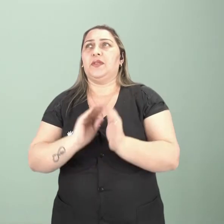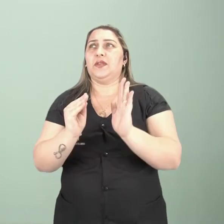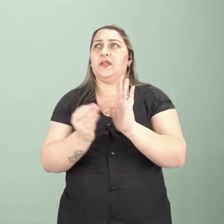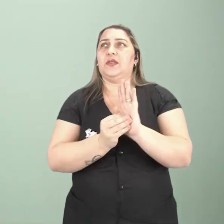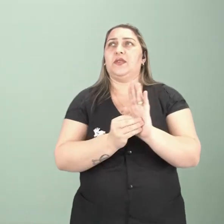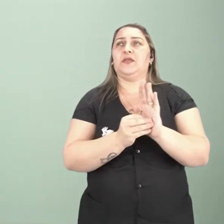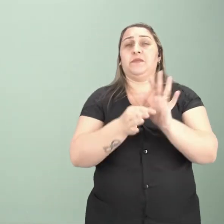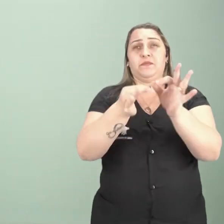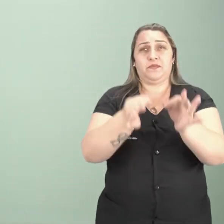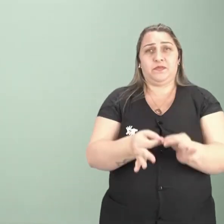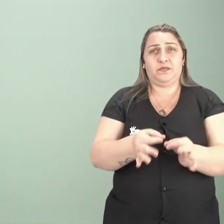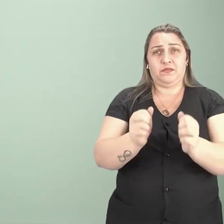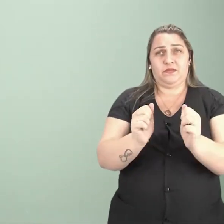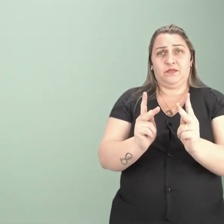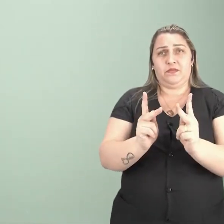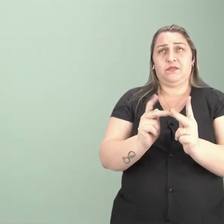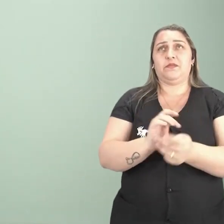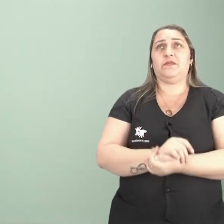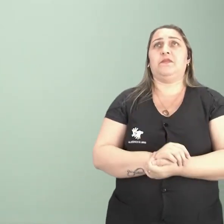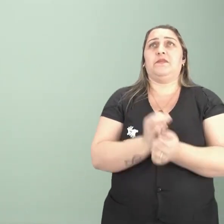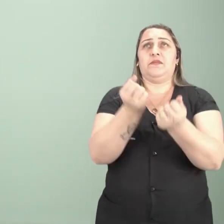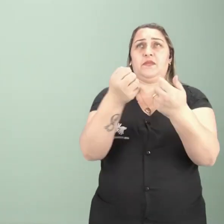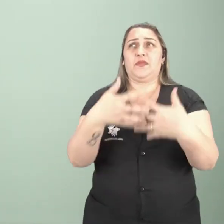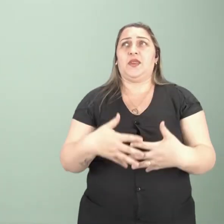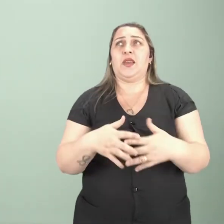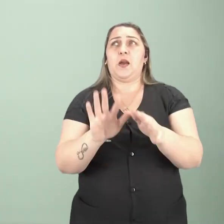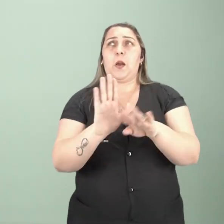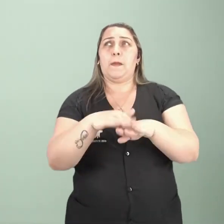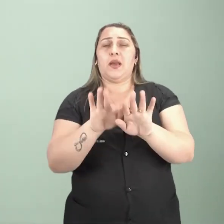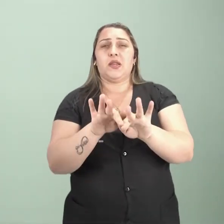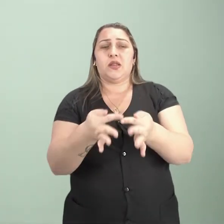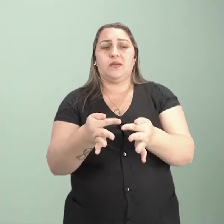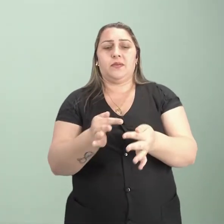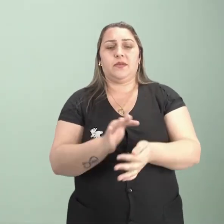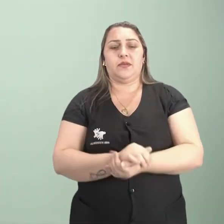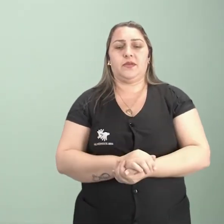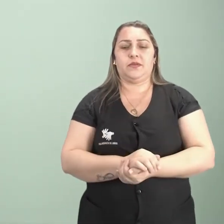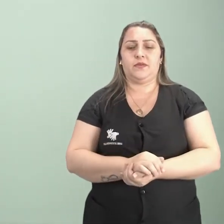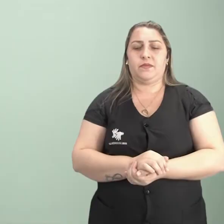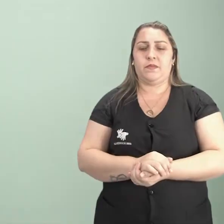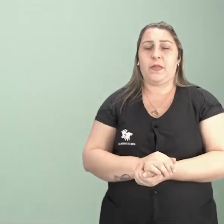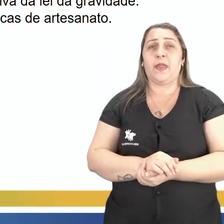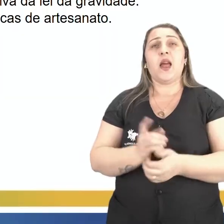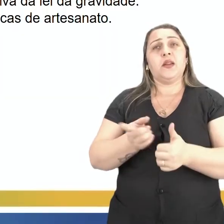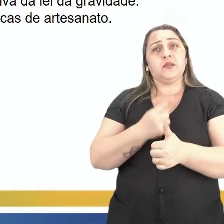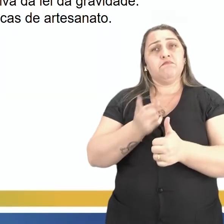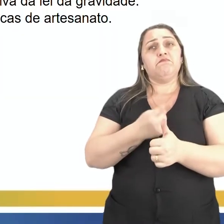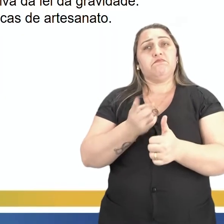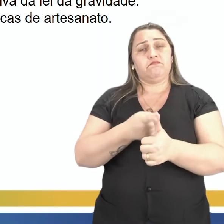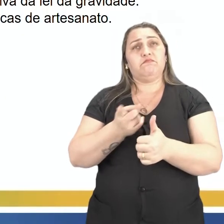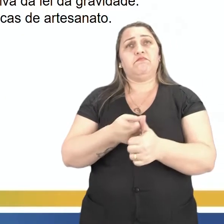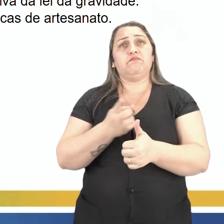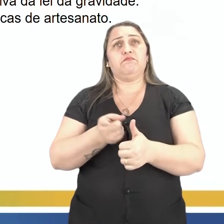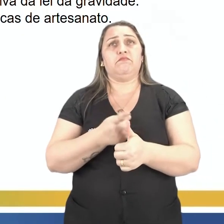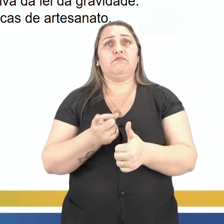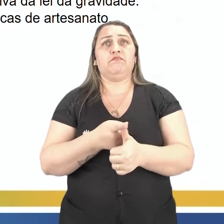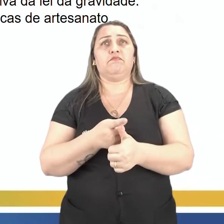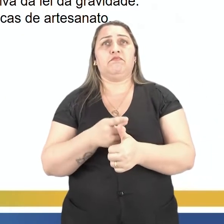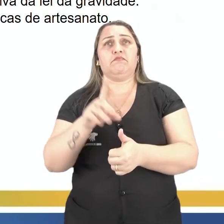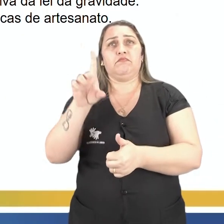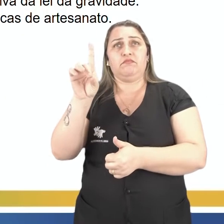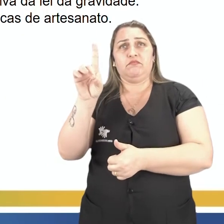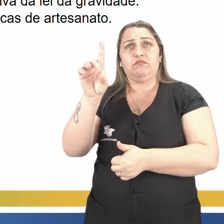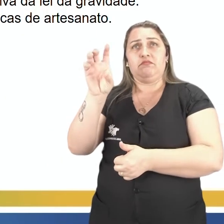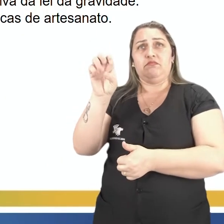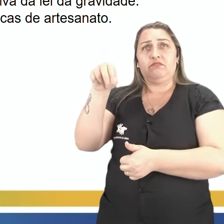colocada como correta, tá? Hoje a gente vai fazer uma explicação mais simples, tá certo? Então vamos lá. Primeiramente nós temos a obra Dengo,